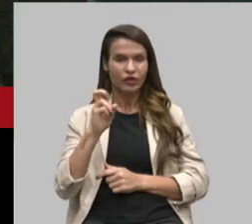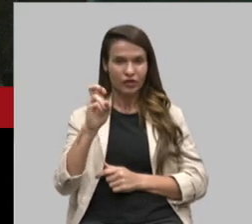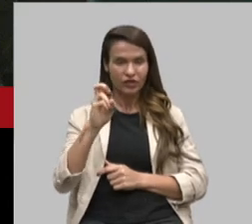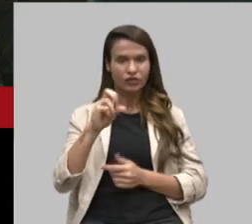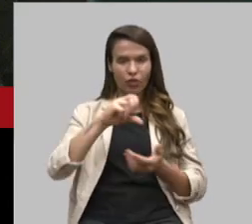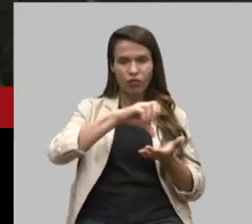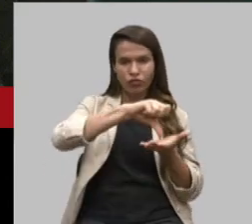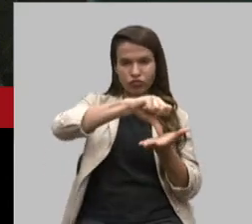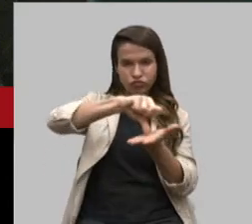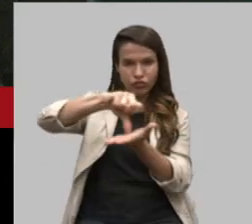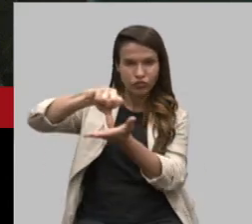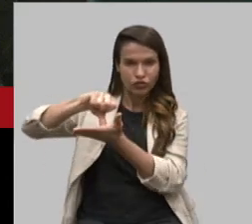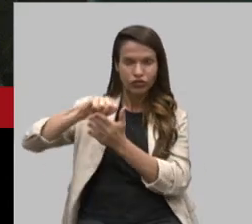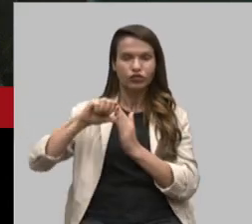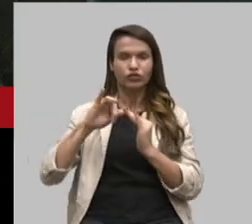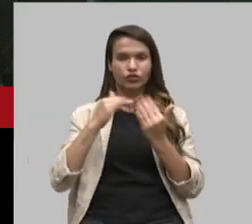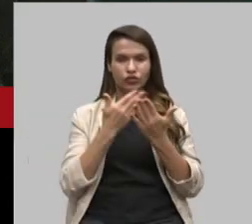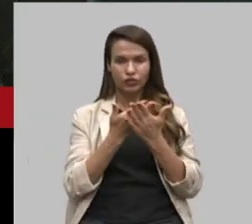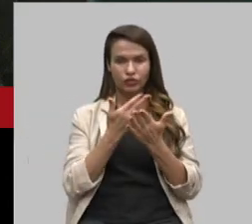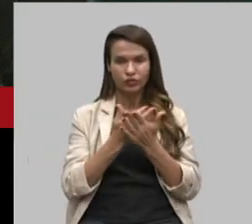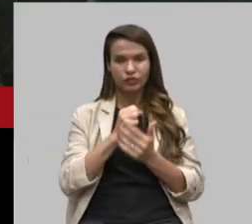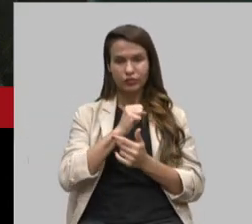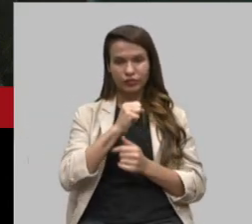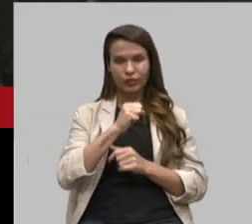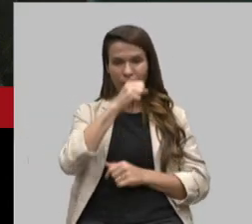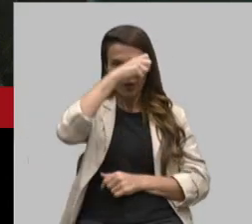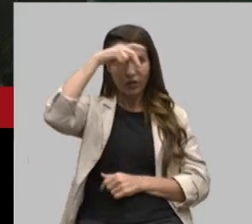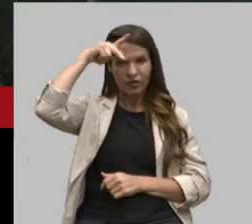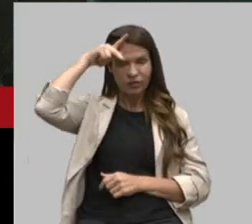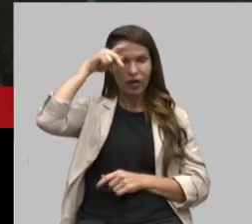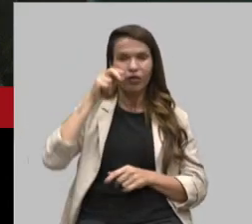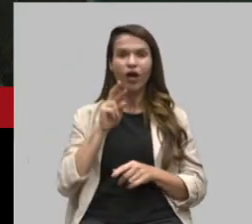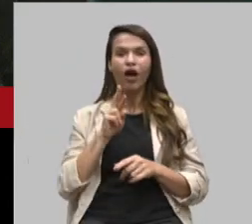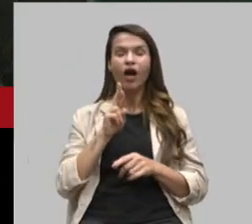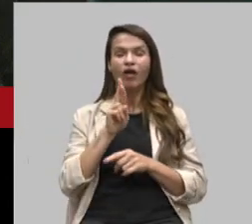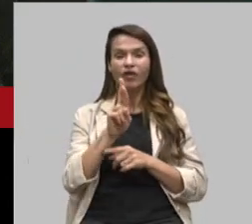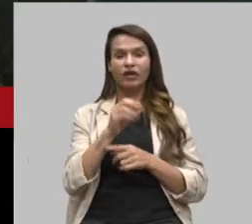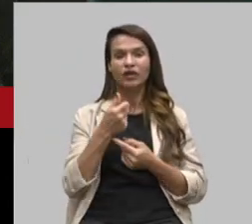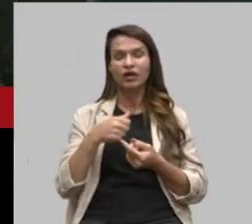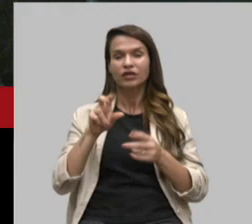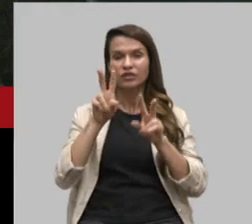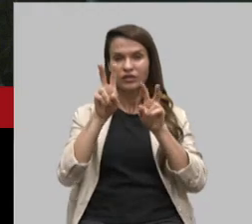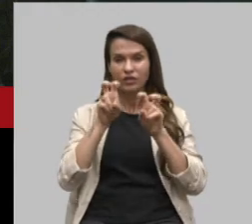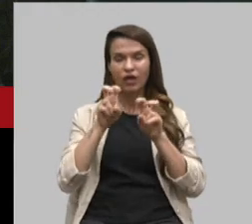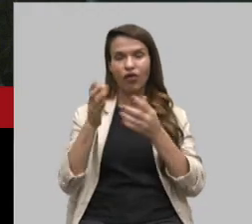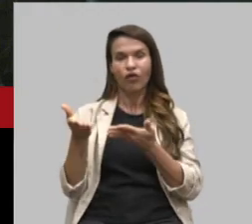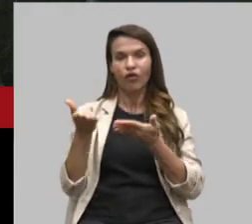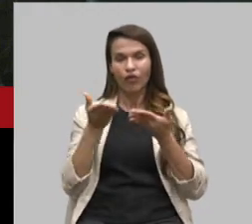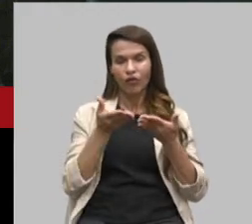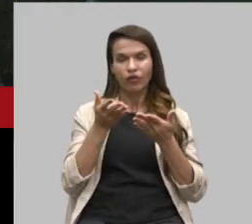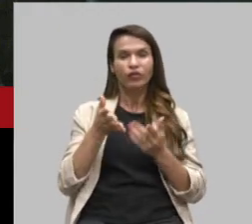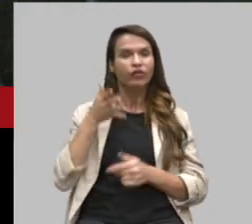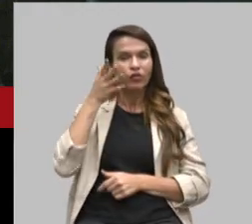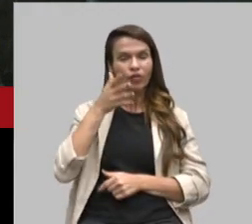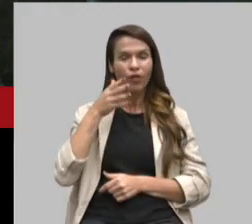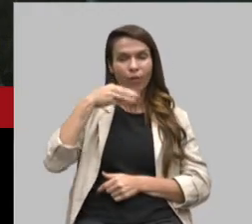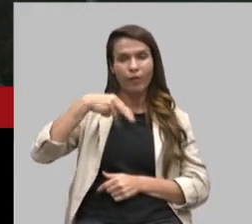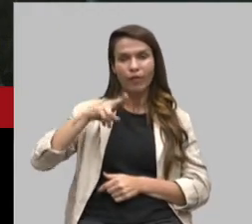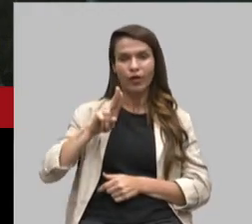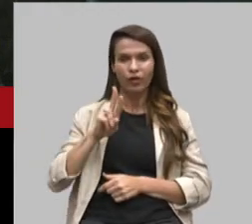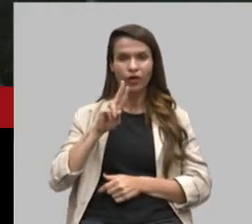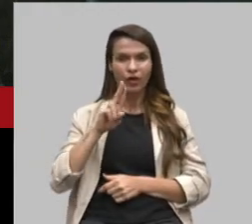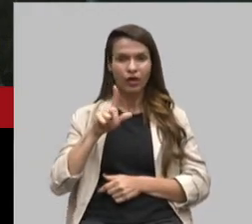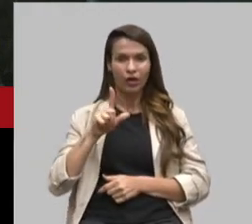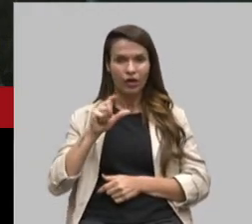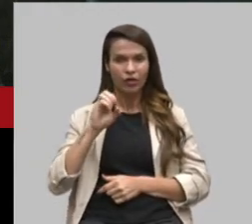objetivo de facilitar as denúncias da comunidade escolar referentes a esse assunto convida agora o orador Murilo Lopes de Almeida para poder